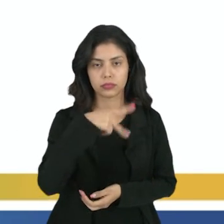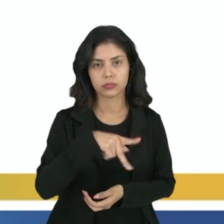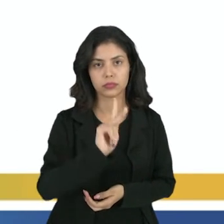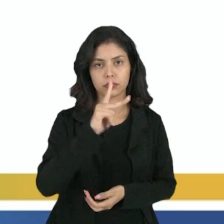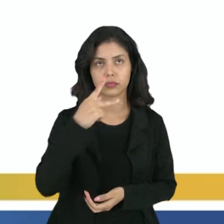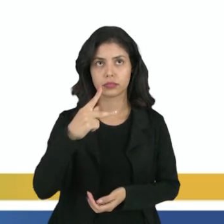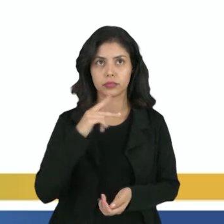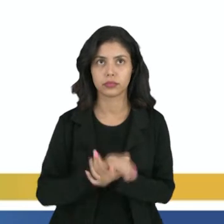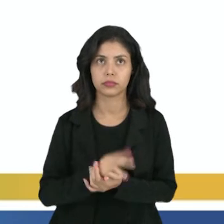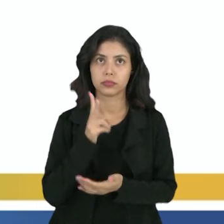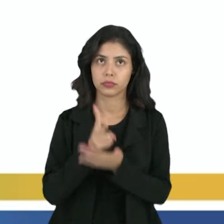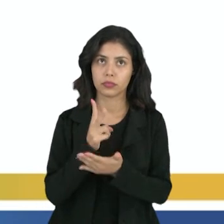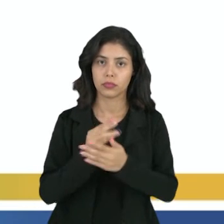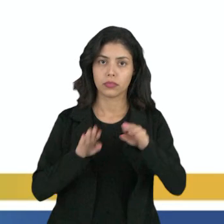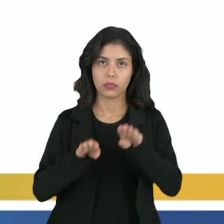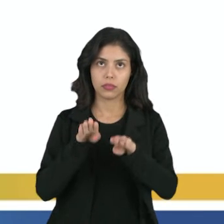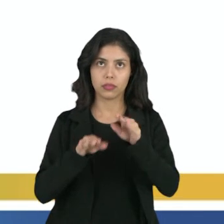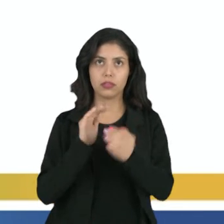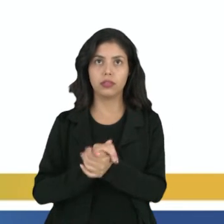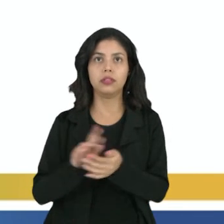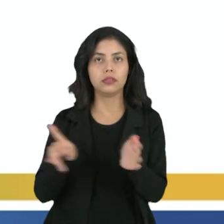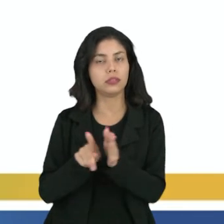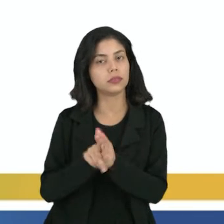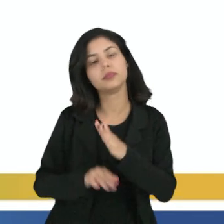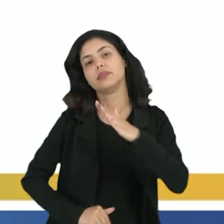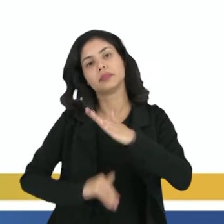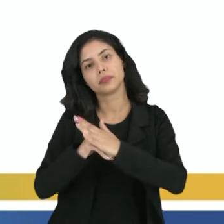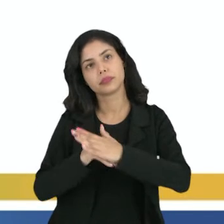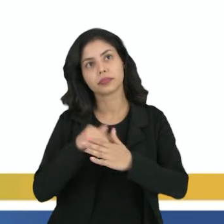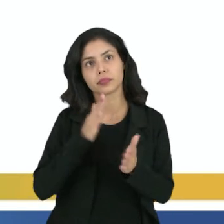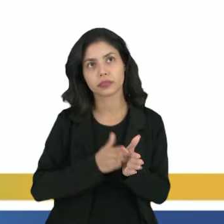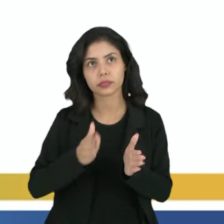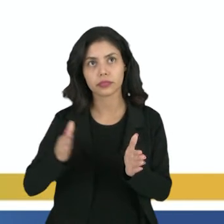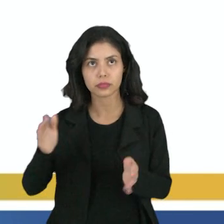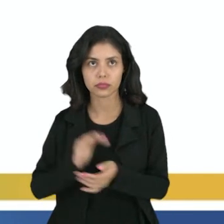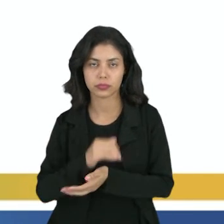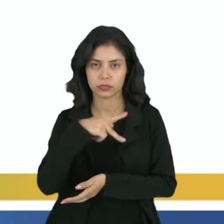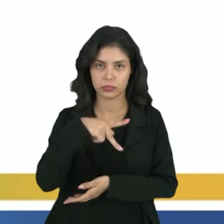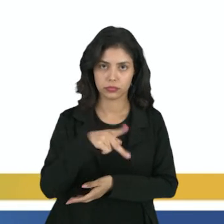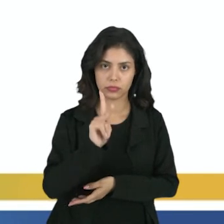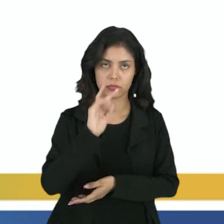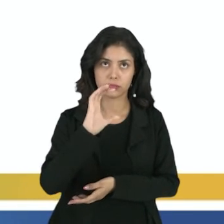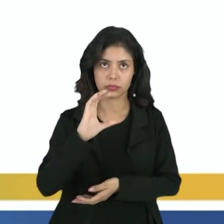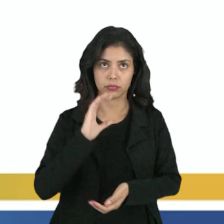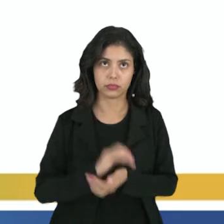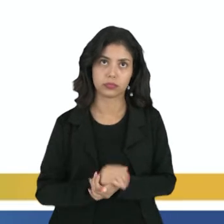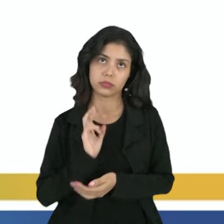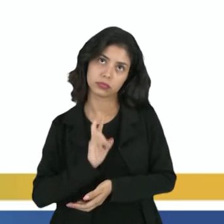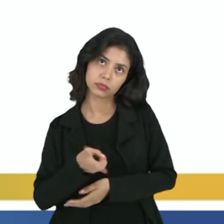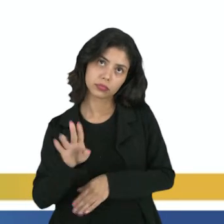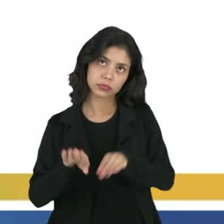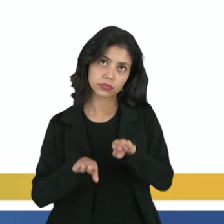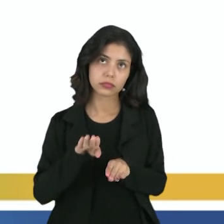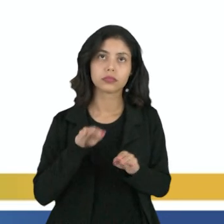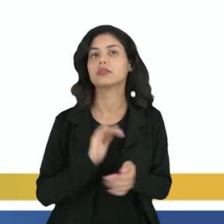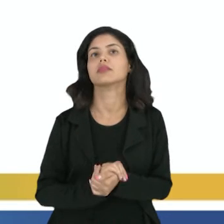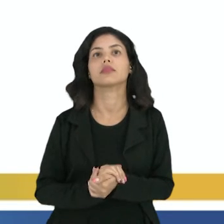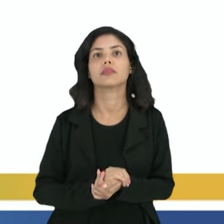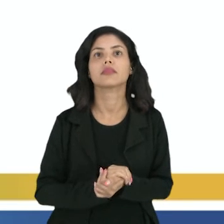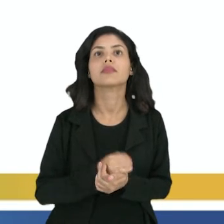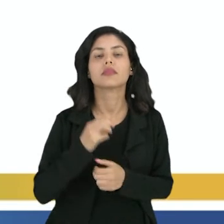que Kp é a constante de equilíbrio em função das pressões parciais, Kc, constante de equilíbrio em função